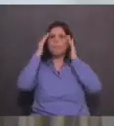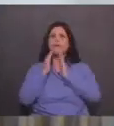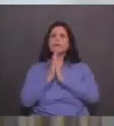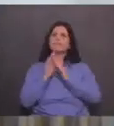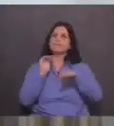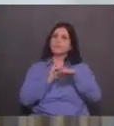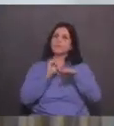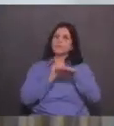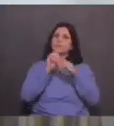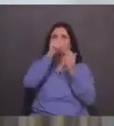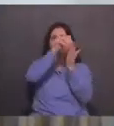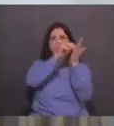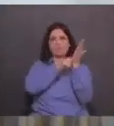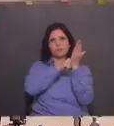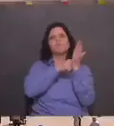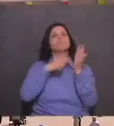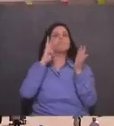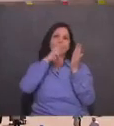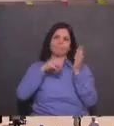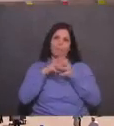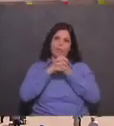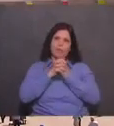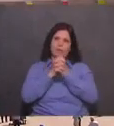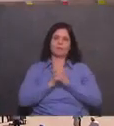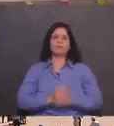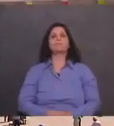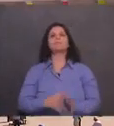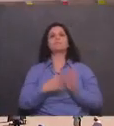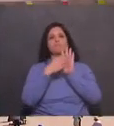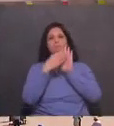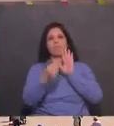do Evangelho, oremos.